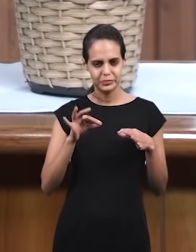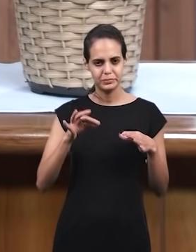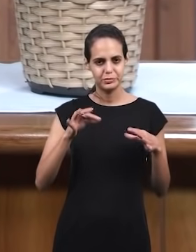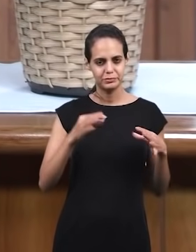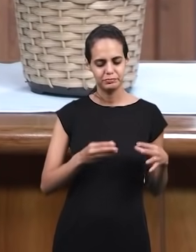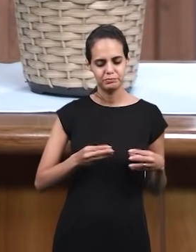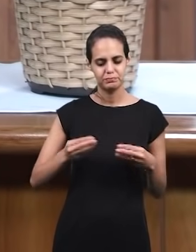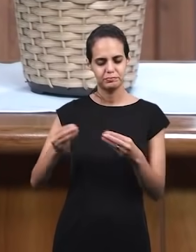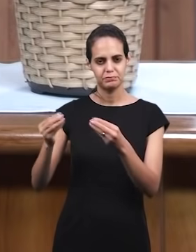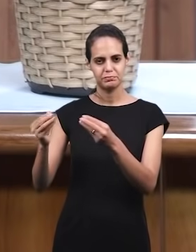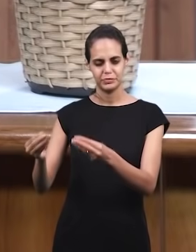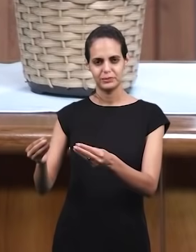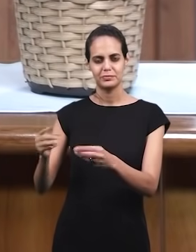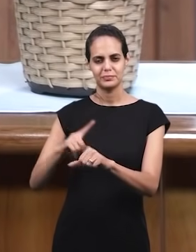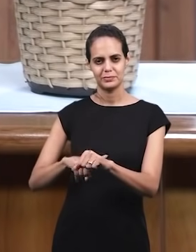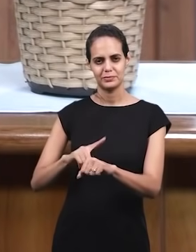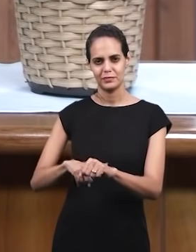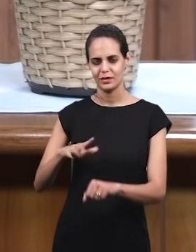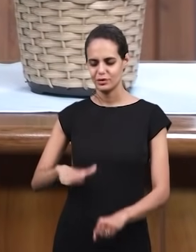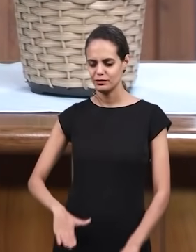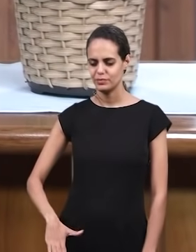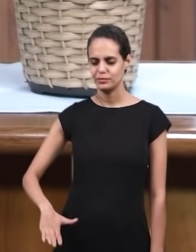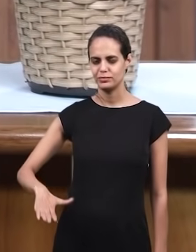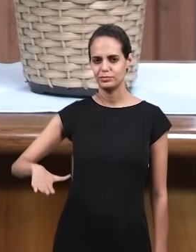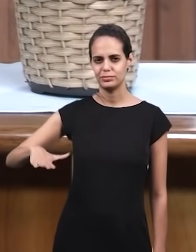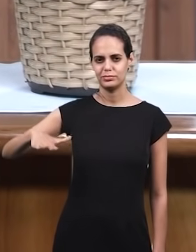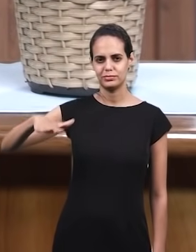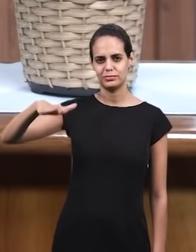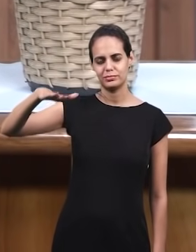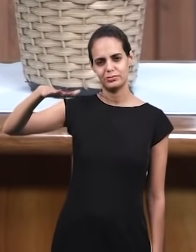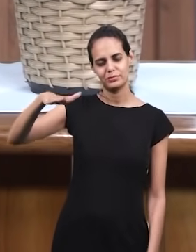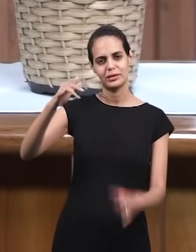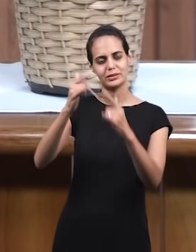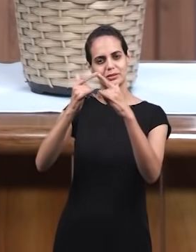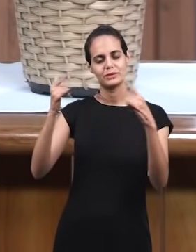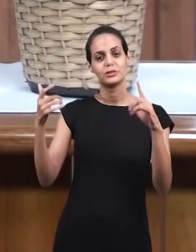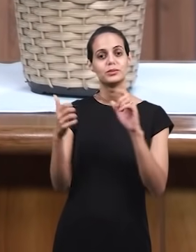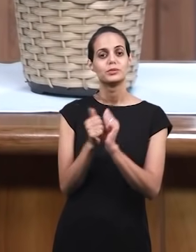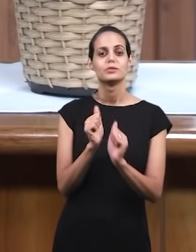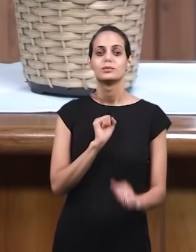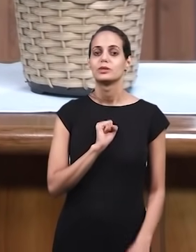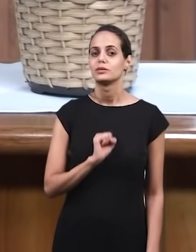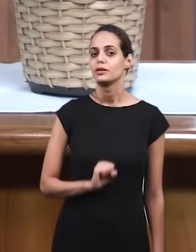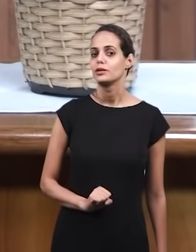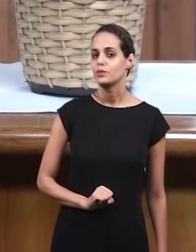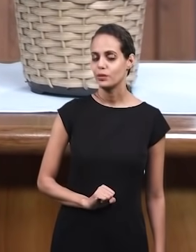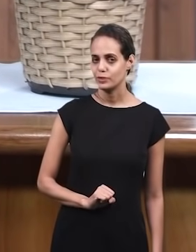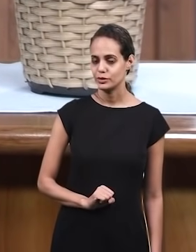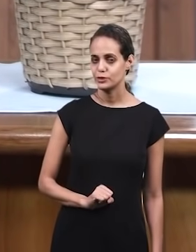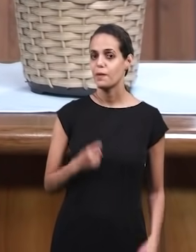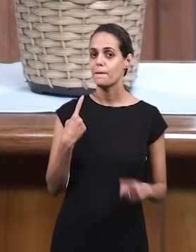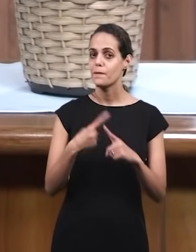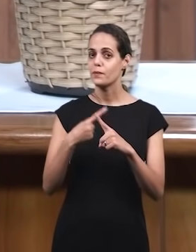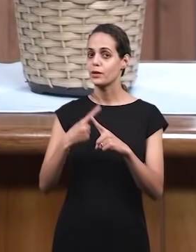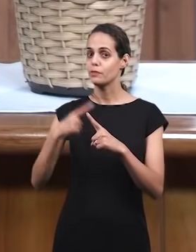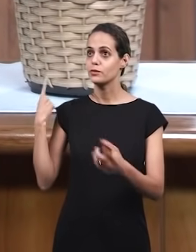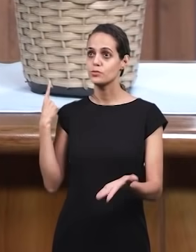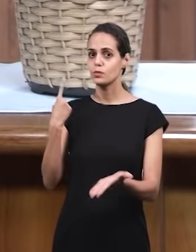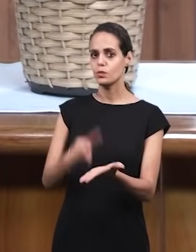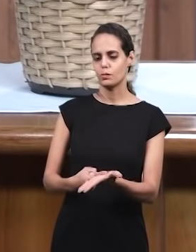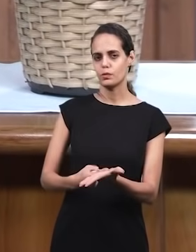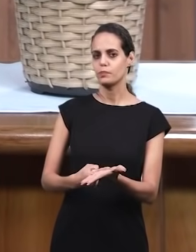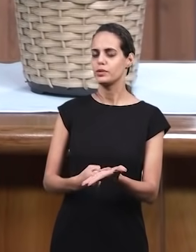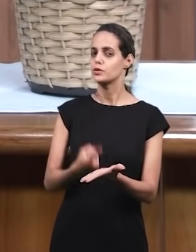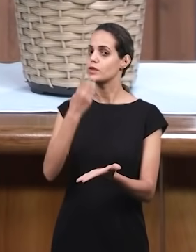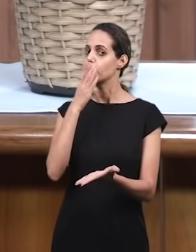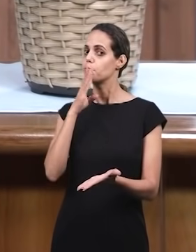ele crescer naquela situação, naquele ambiente, ficou junto com o sacerdote, porque foi um pacto que ela fez com o Senhor,